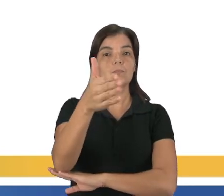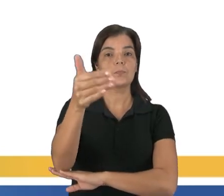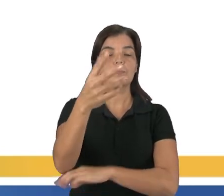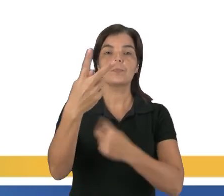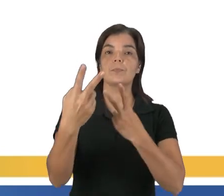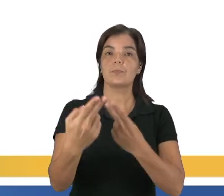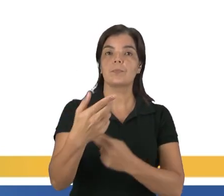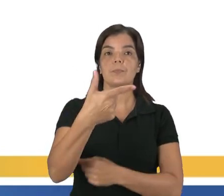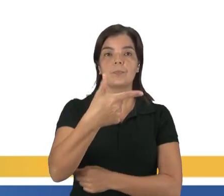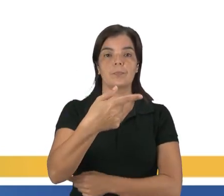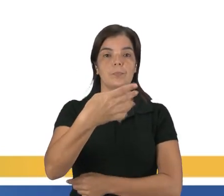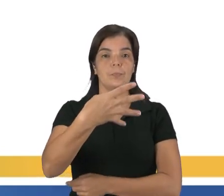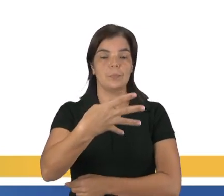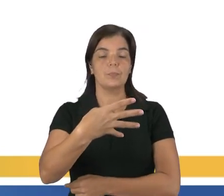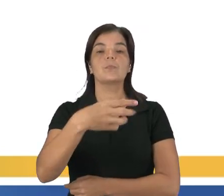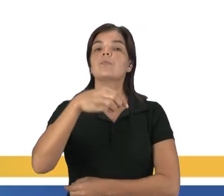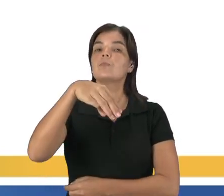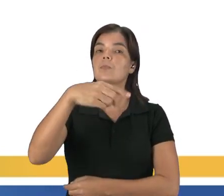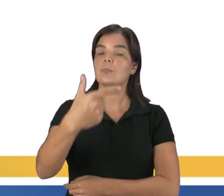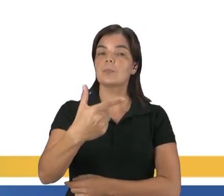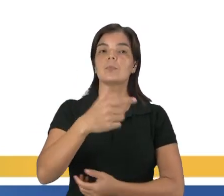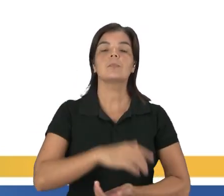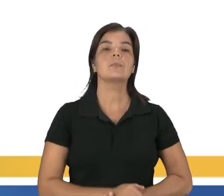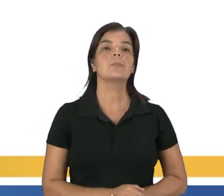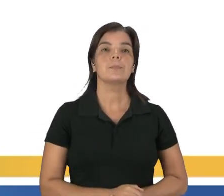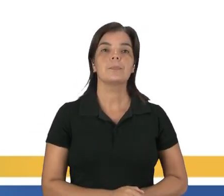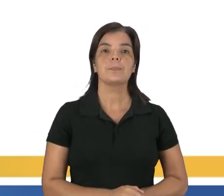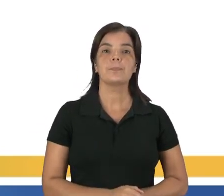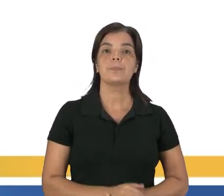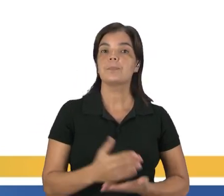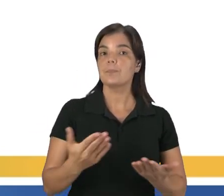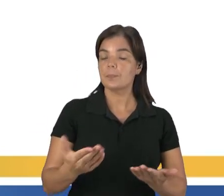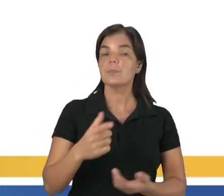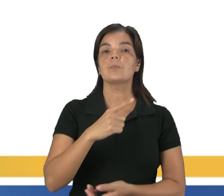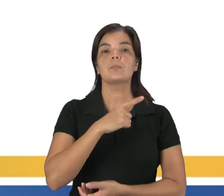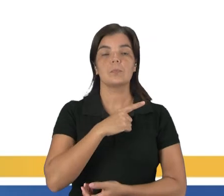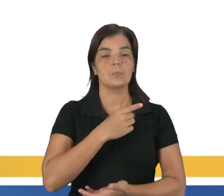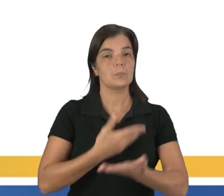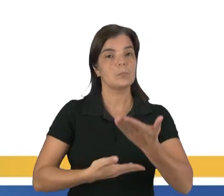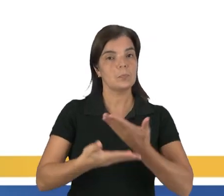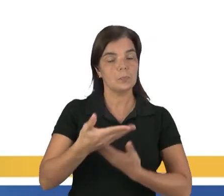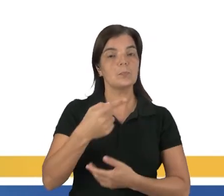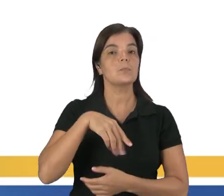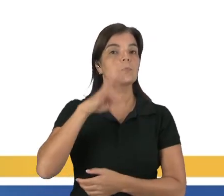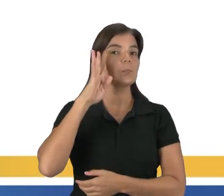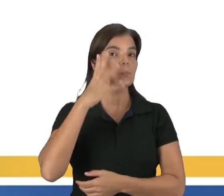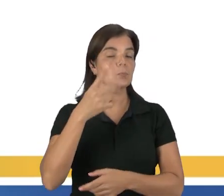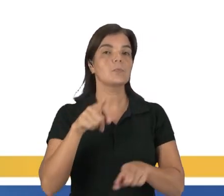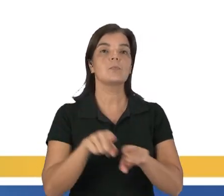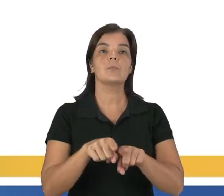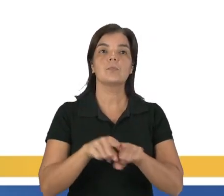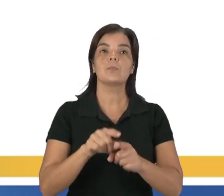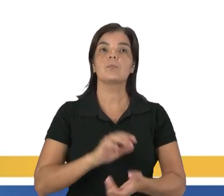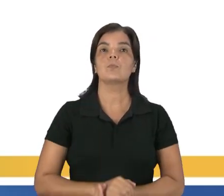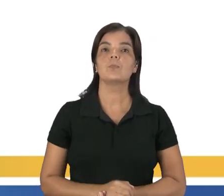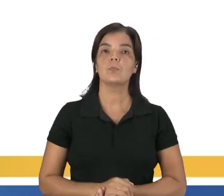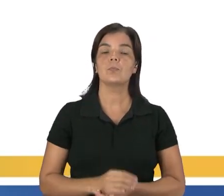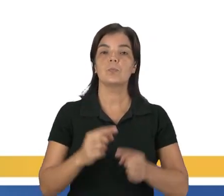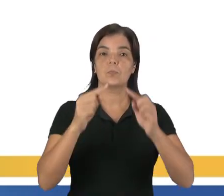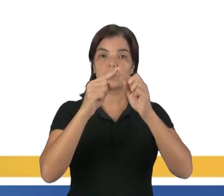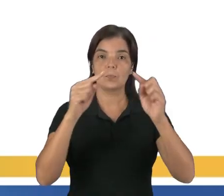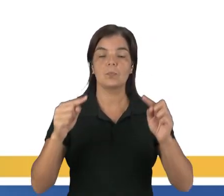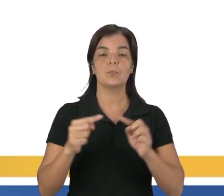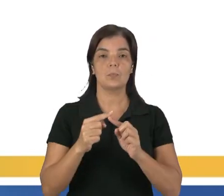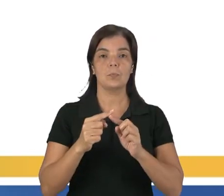é igual a 24 metros quadrados, ok? Então tem que ter essa relação para você resolver. De novo, o triângulo